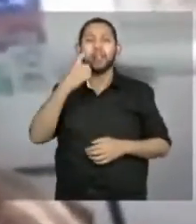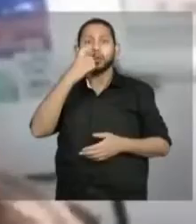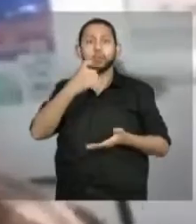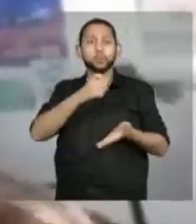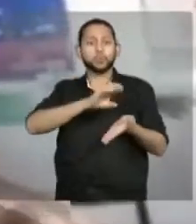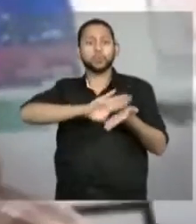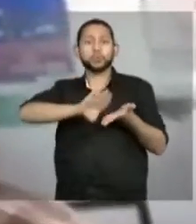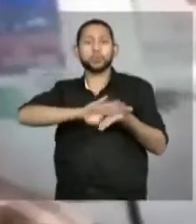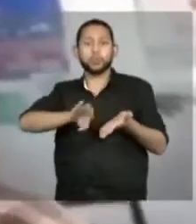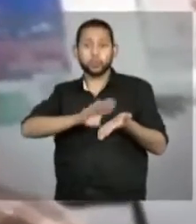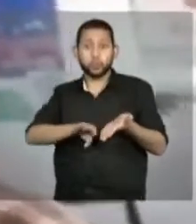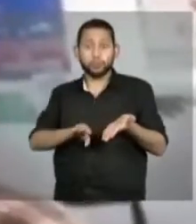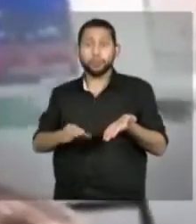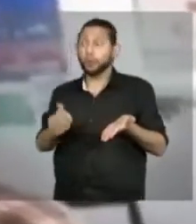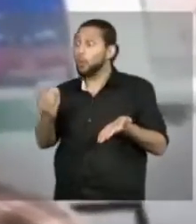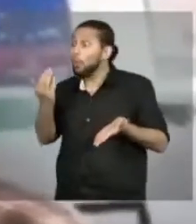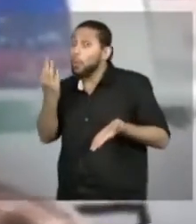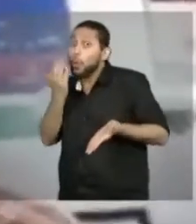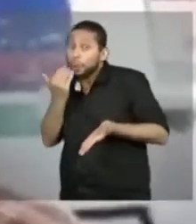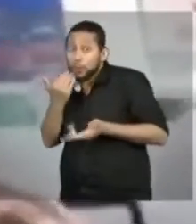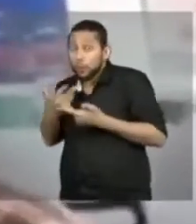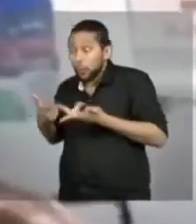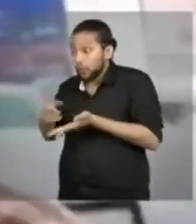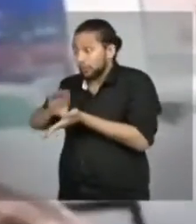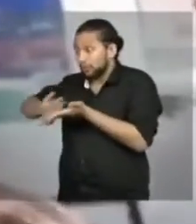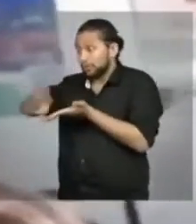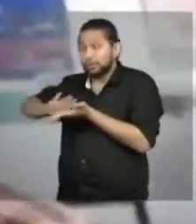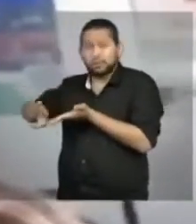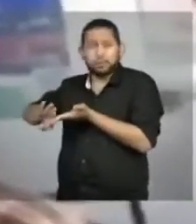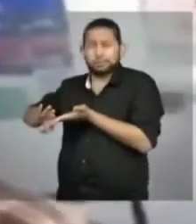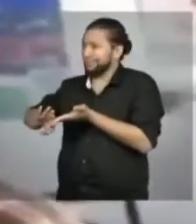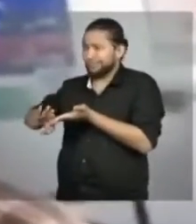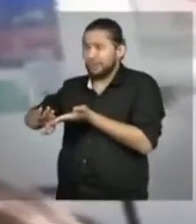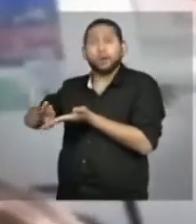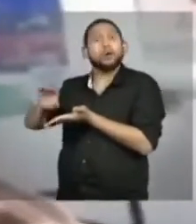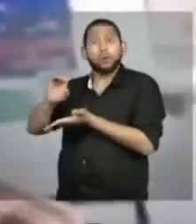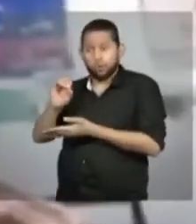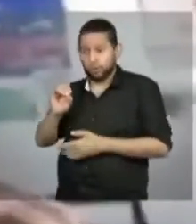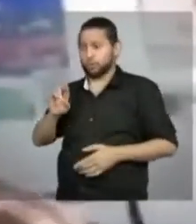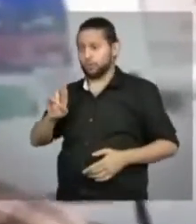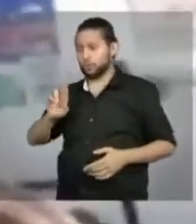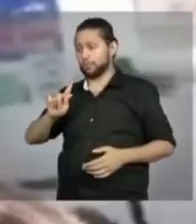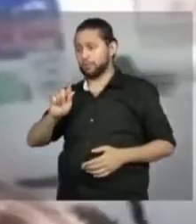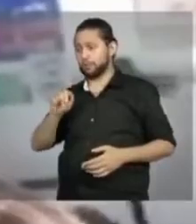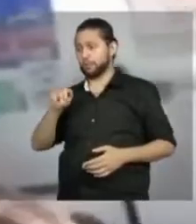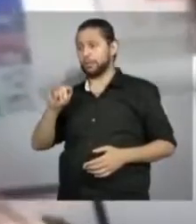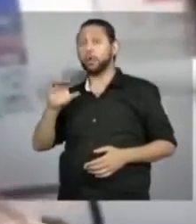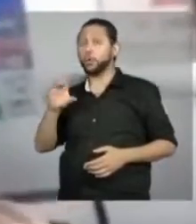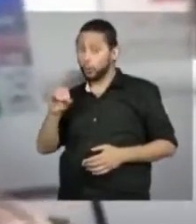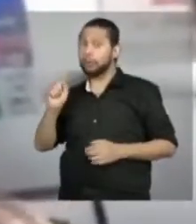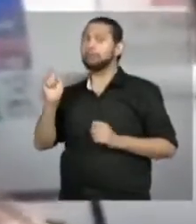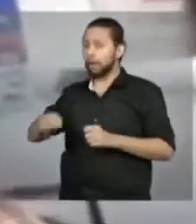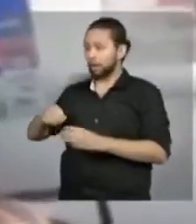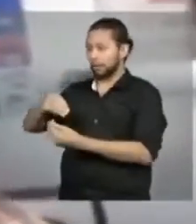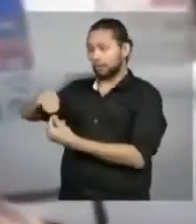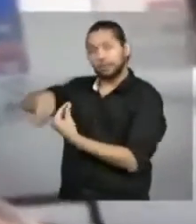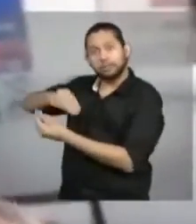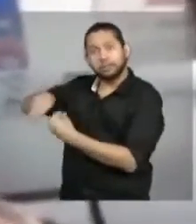resíduo orgânico para o aterro como se fosse lixo. O orgânico também é reciclável, porque o orgânico